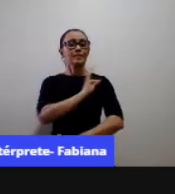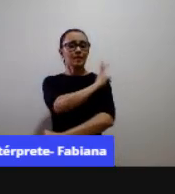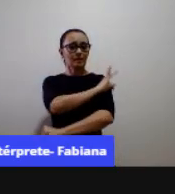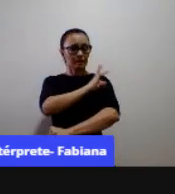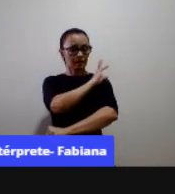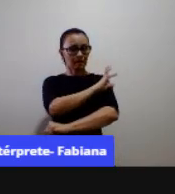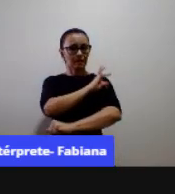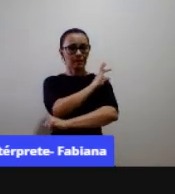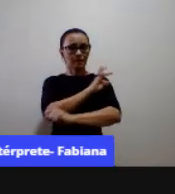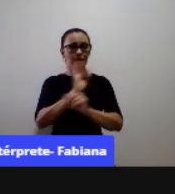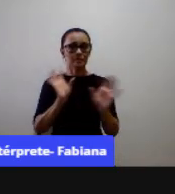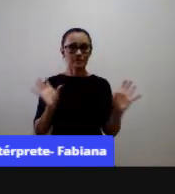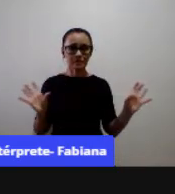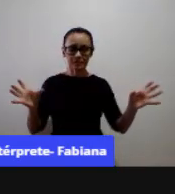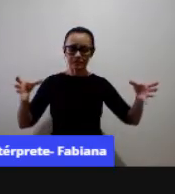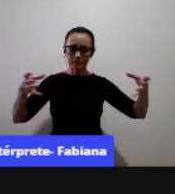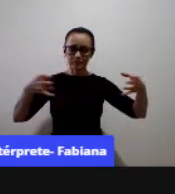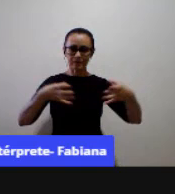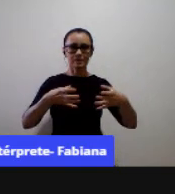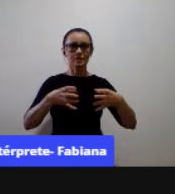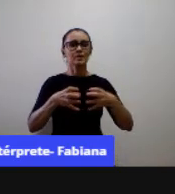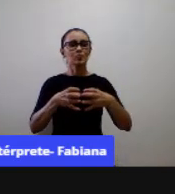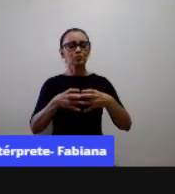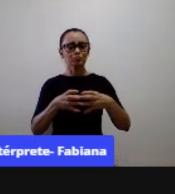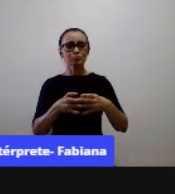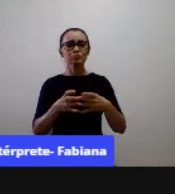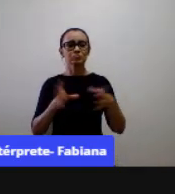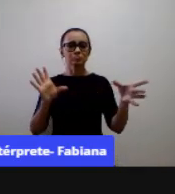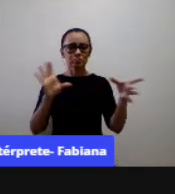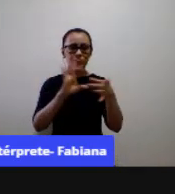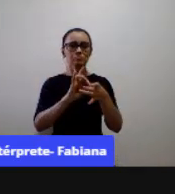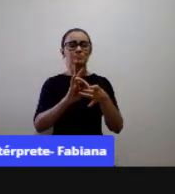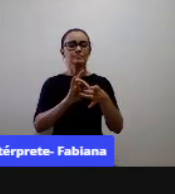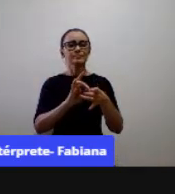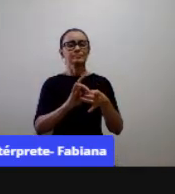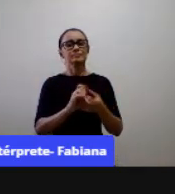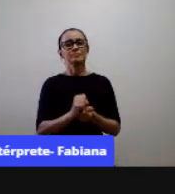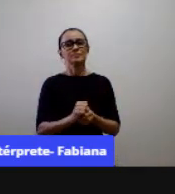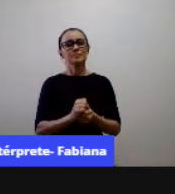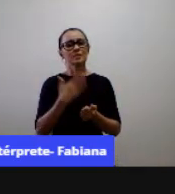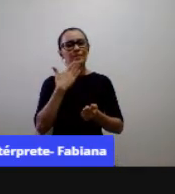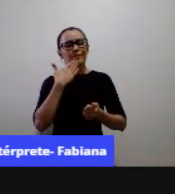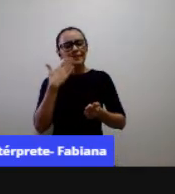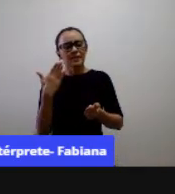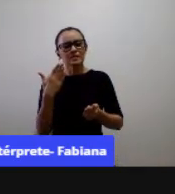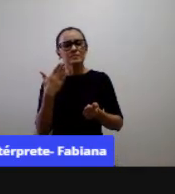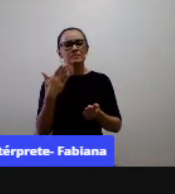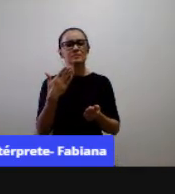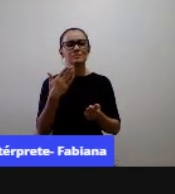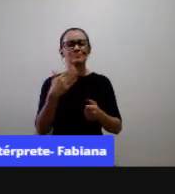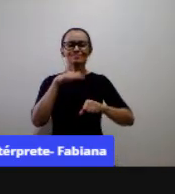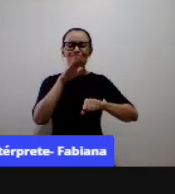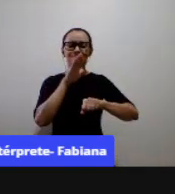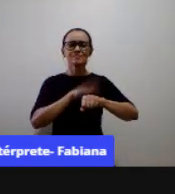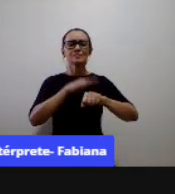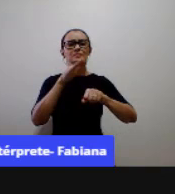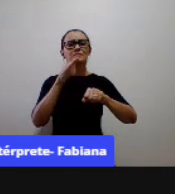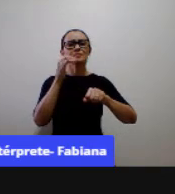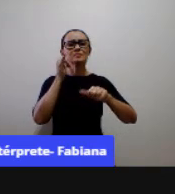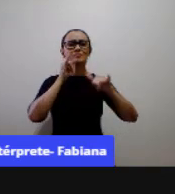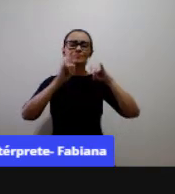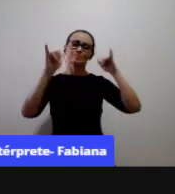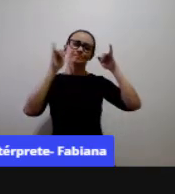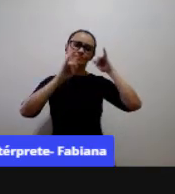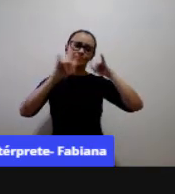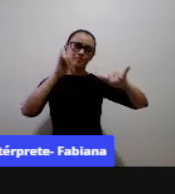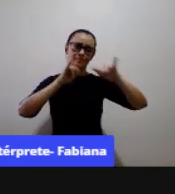né? Então, a gente solicita para essa reunião o máximo de informação que a gente possa ter a respeito desse